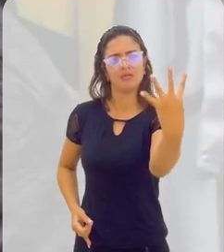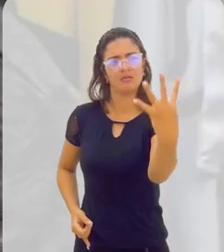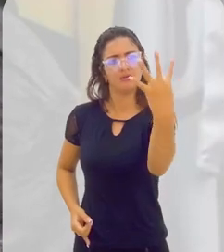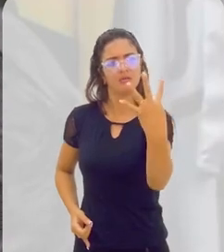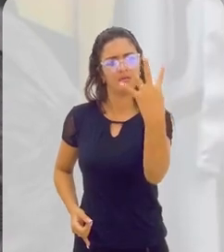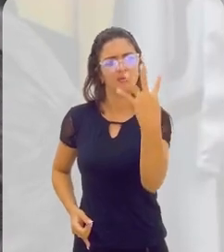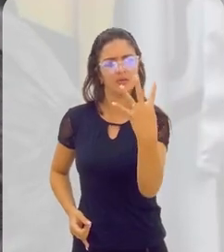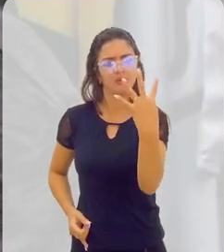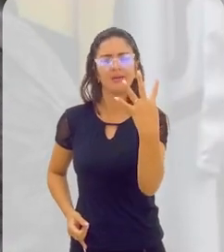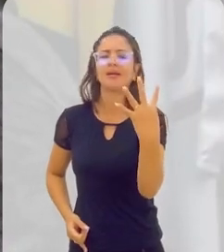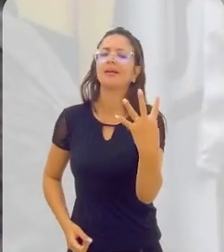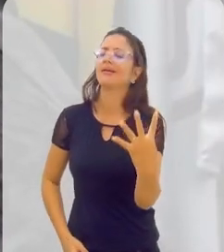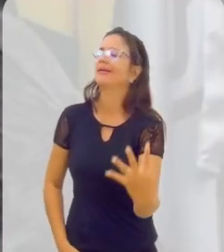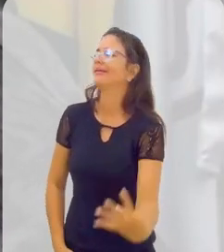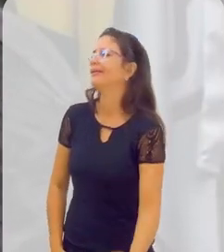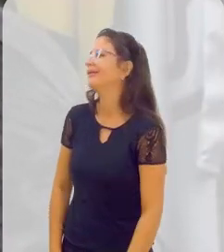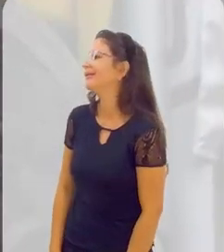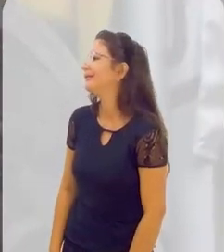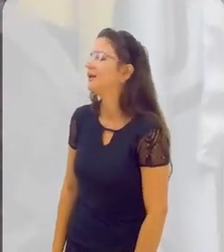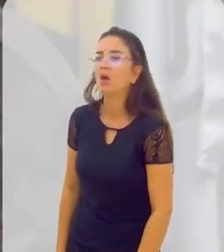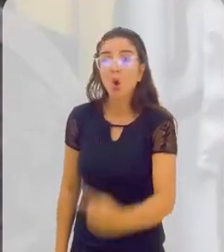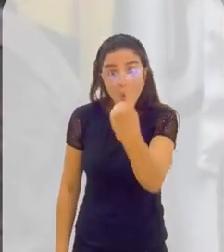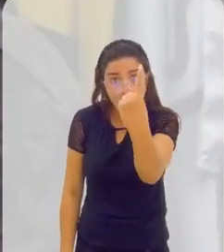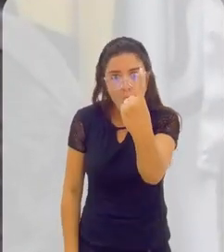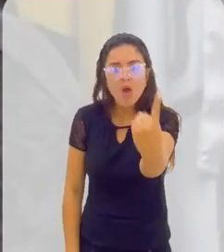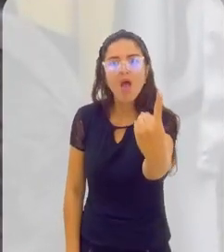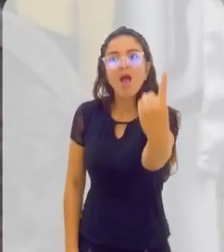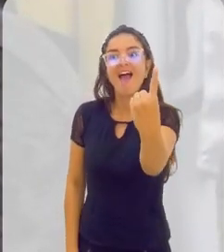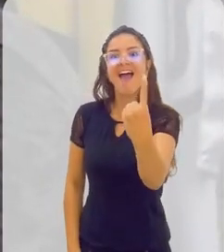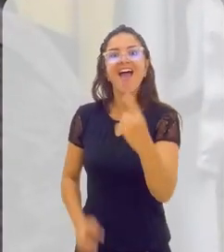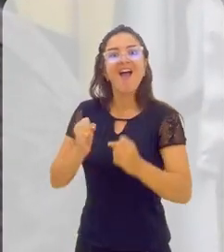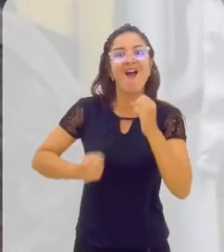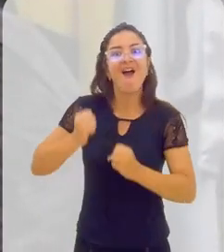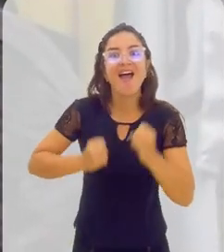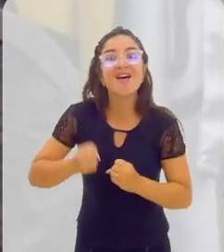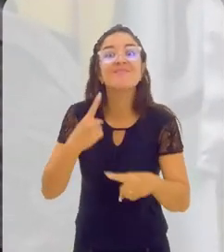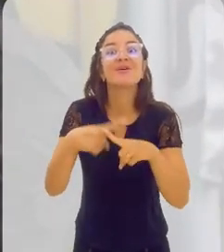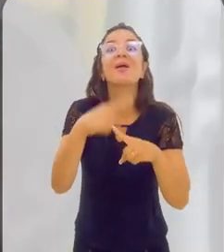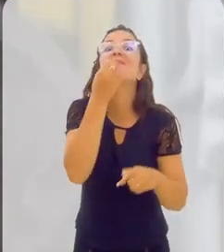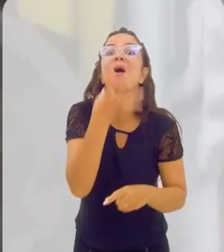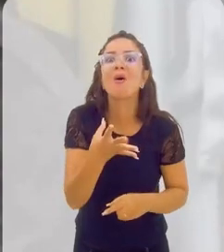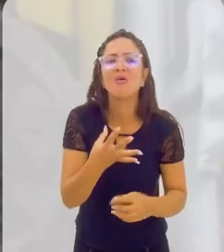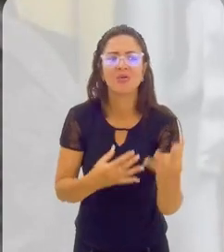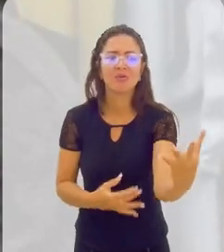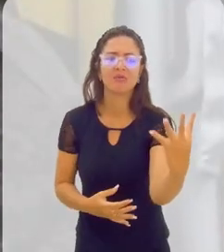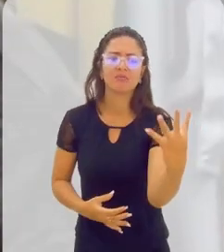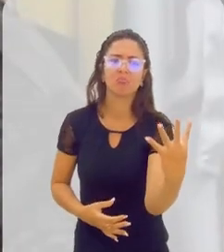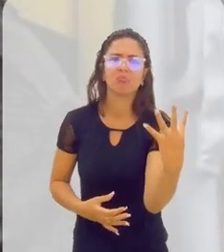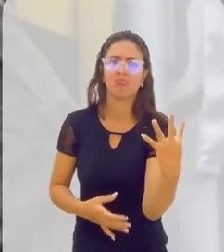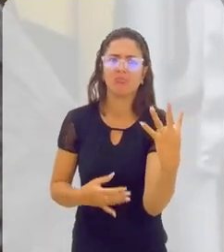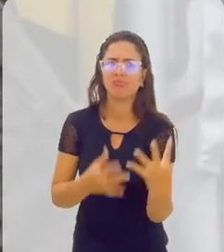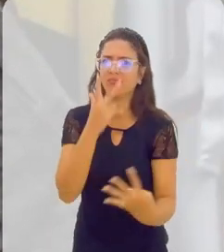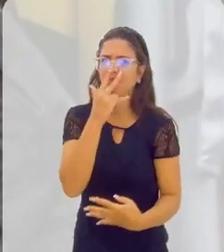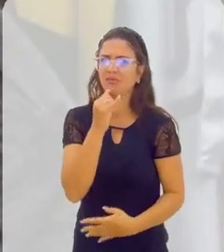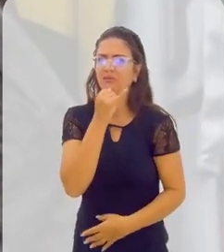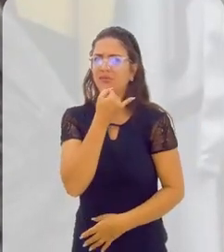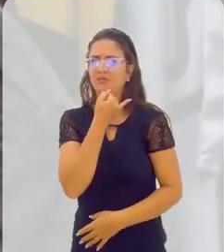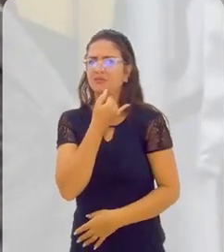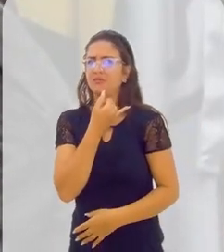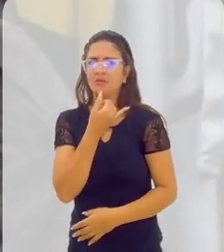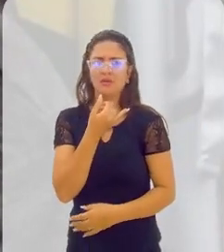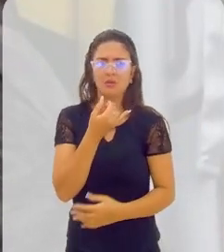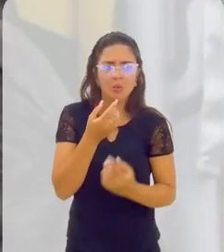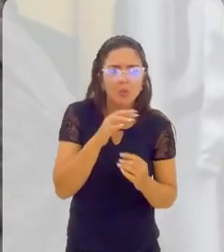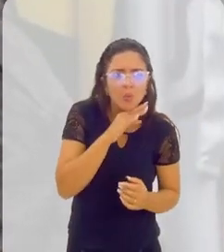me ferrei porque tão explorando você tem um correndo ele quer dar notícia primeiro porque é boa isso é um doente percebendo